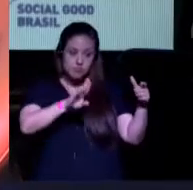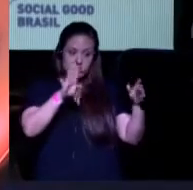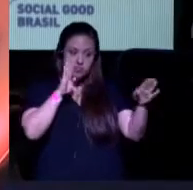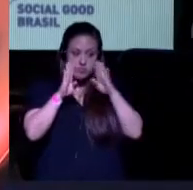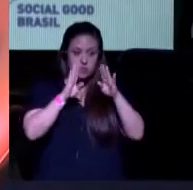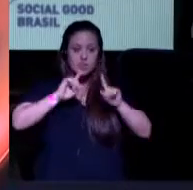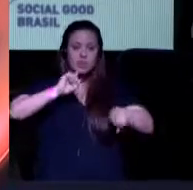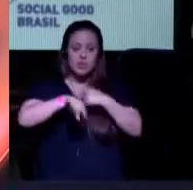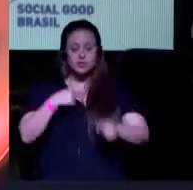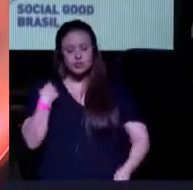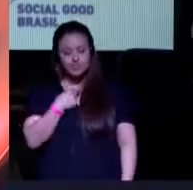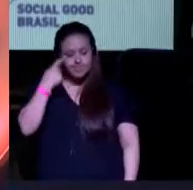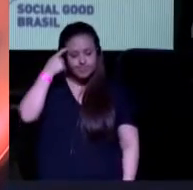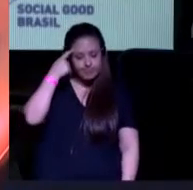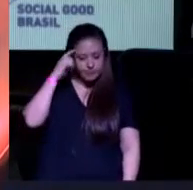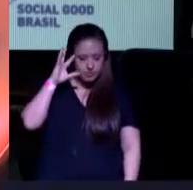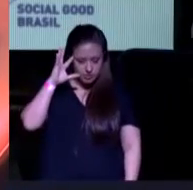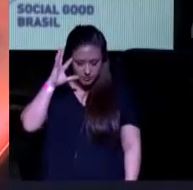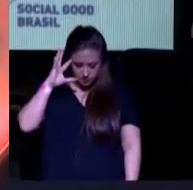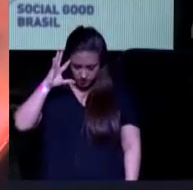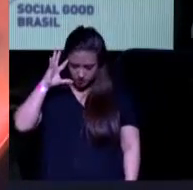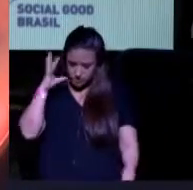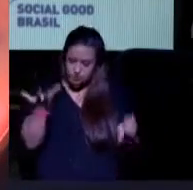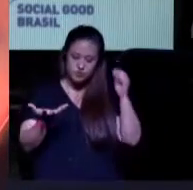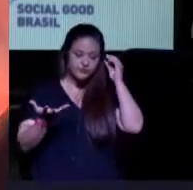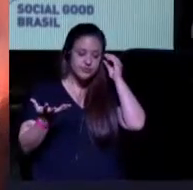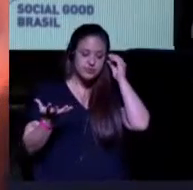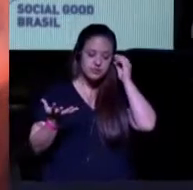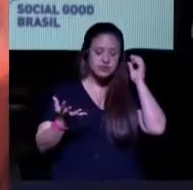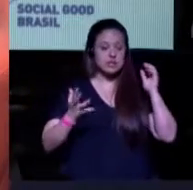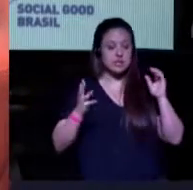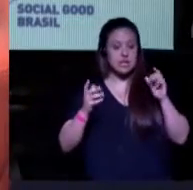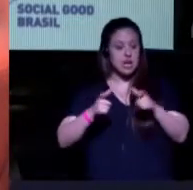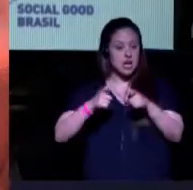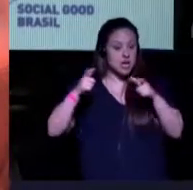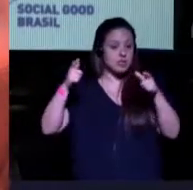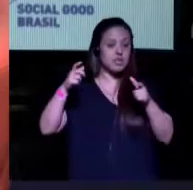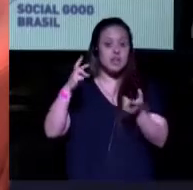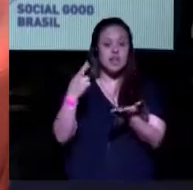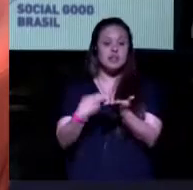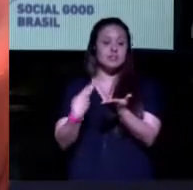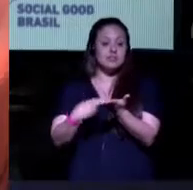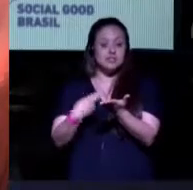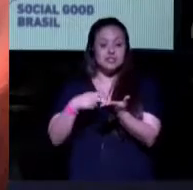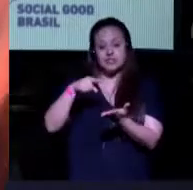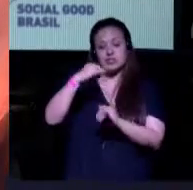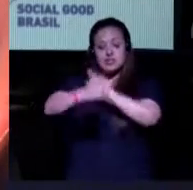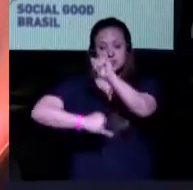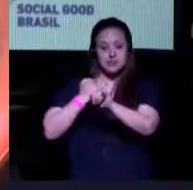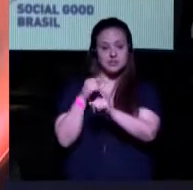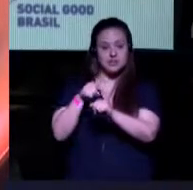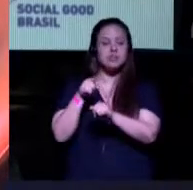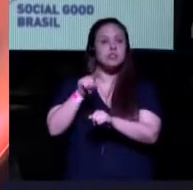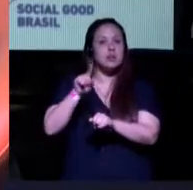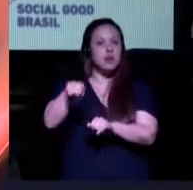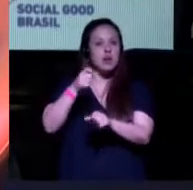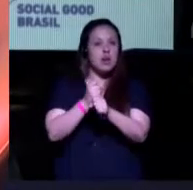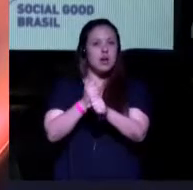organização juntos começamos com uma uma revista online uma conferência em paris isso foi em